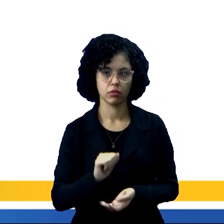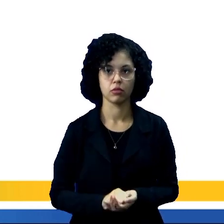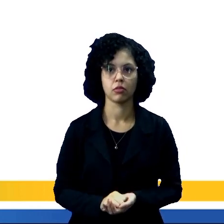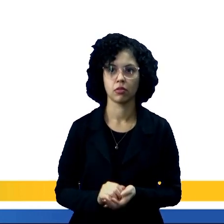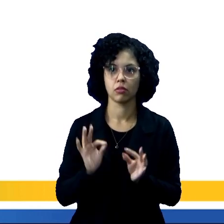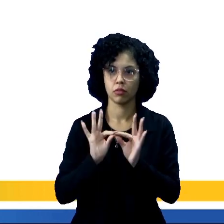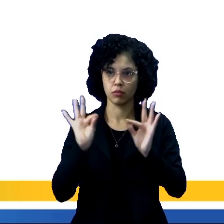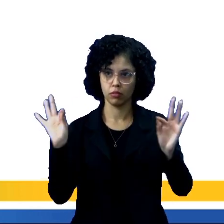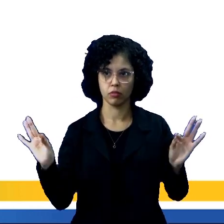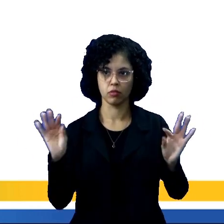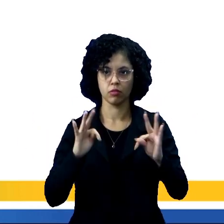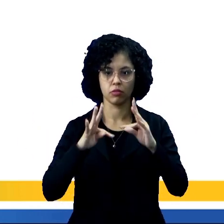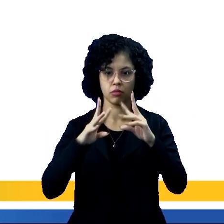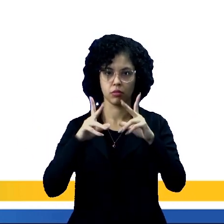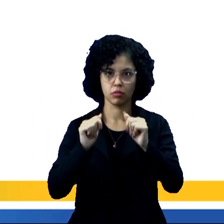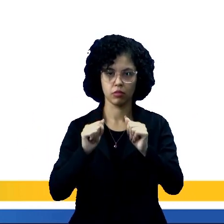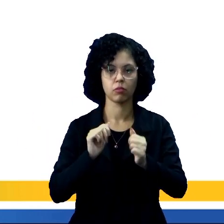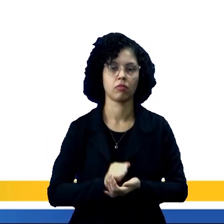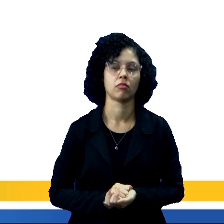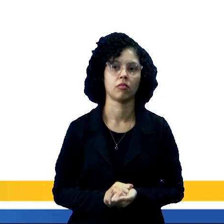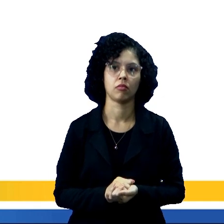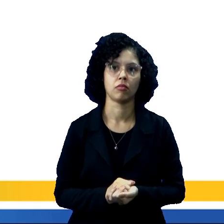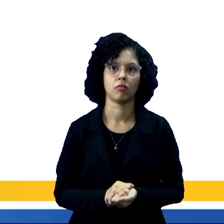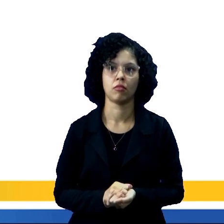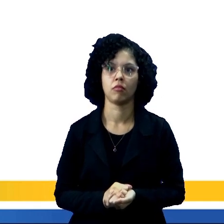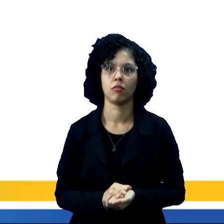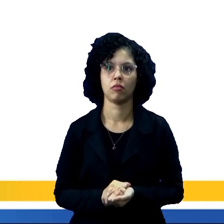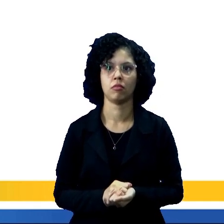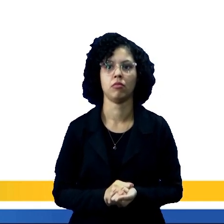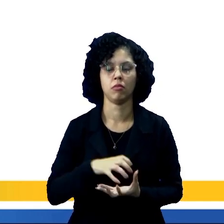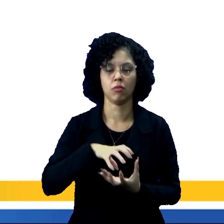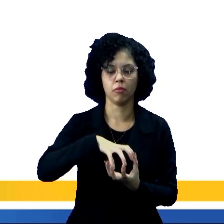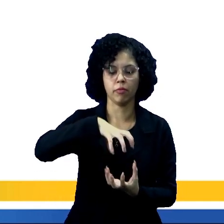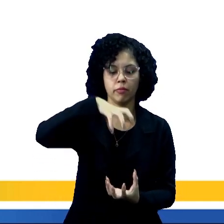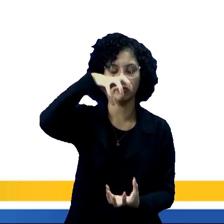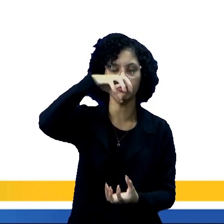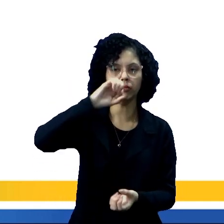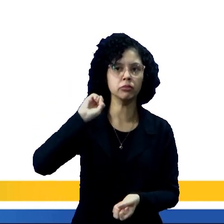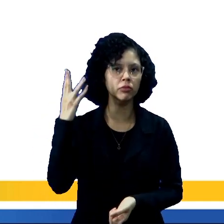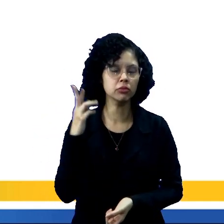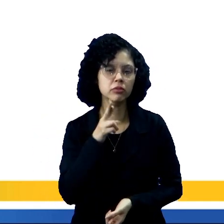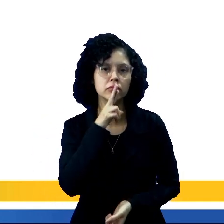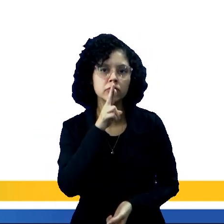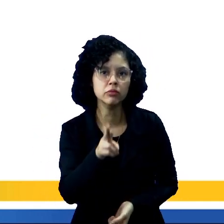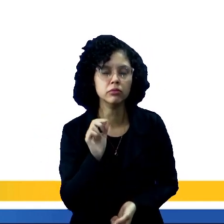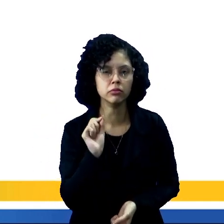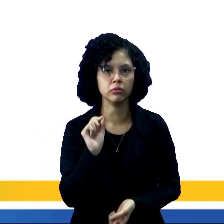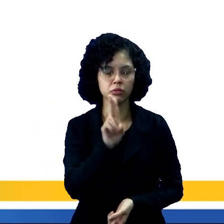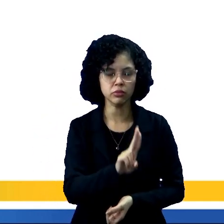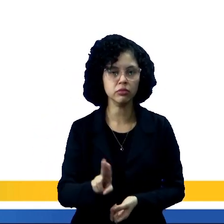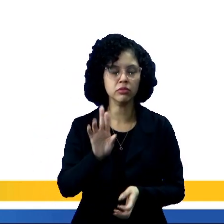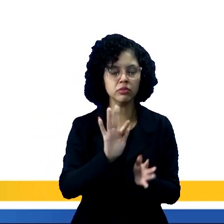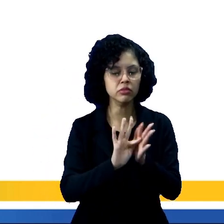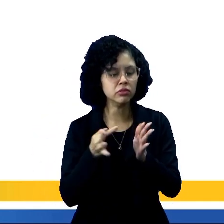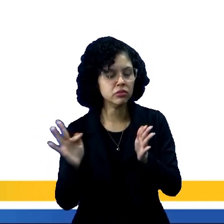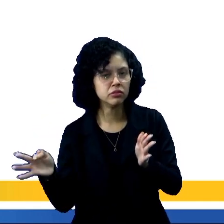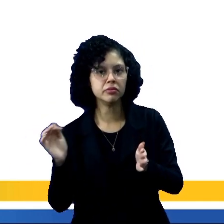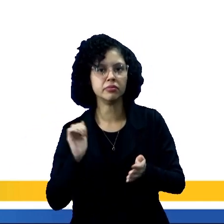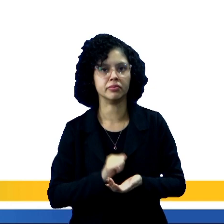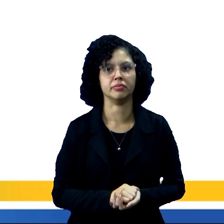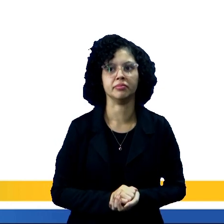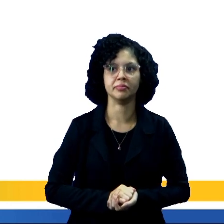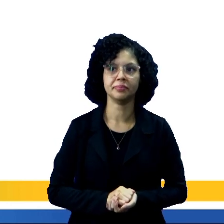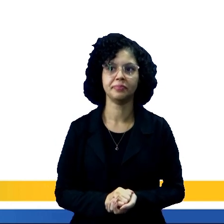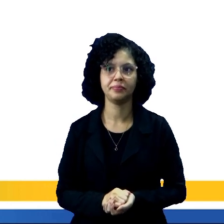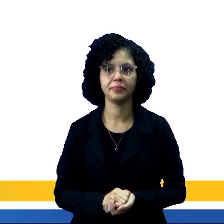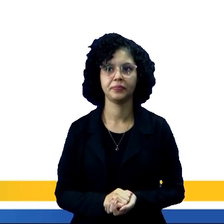seja, a medida total da área do cilindro. Nesse cálculo, utilizamos a seguinte fórmula. Então, olha